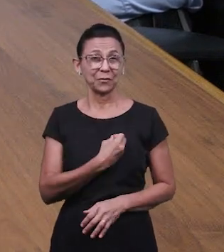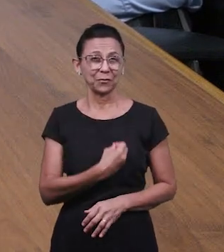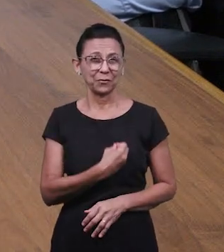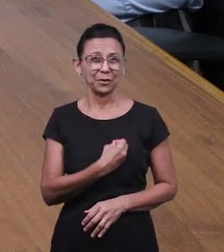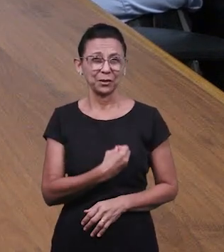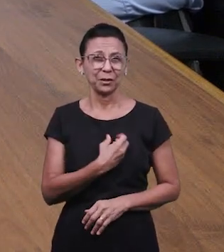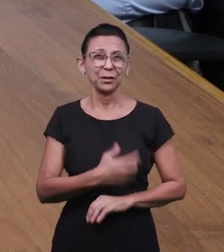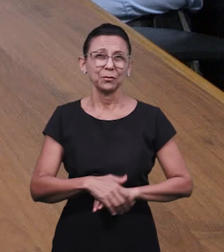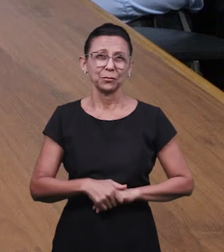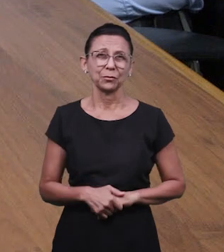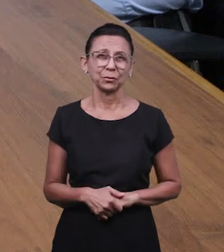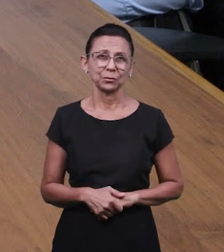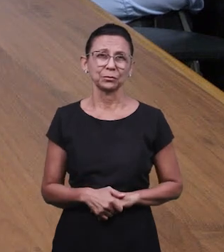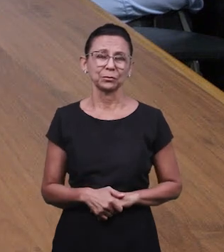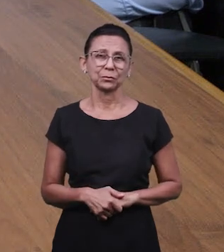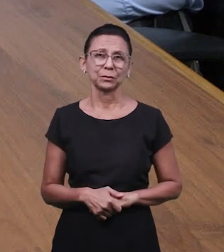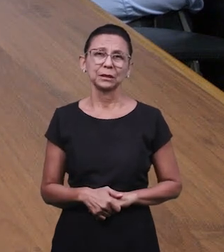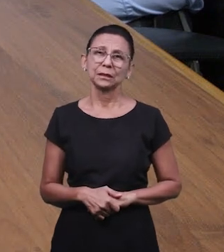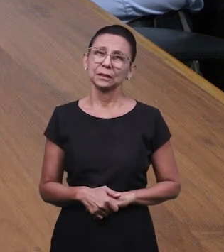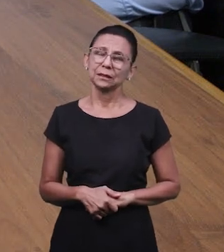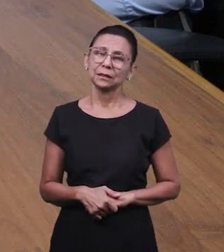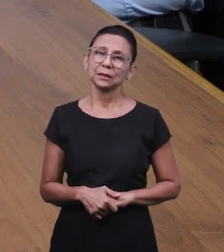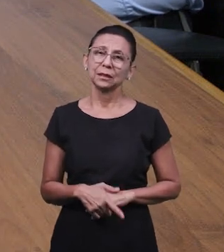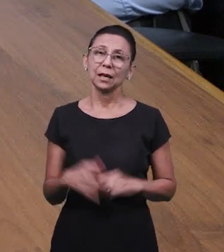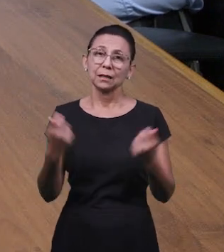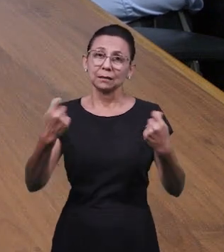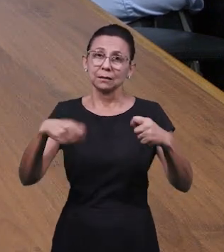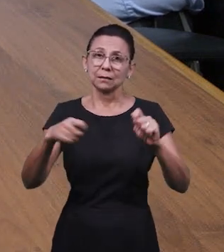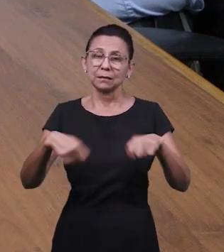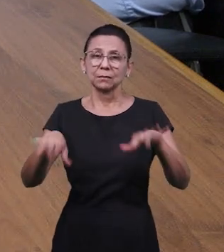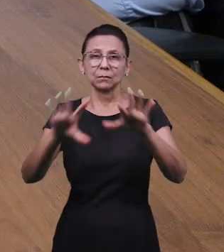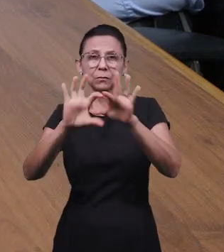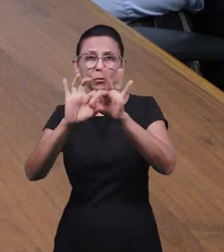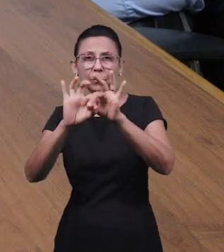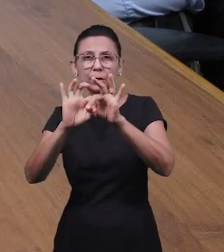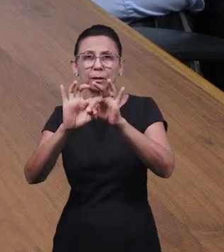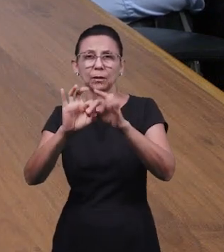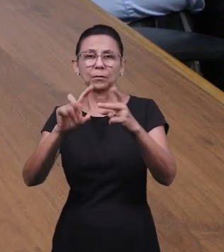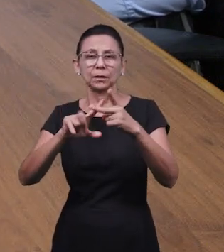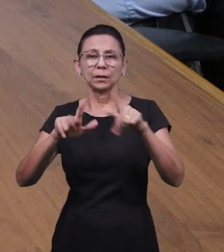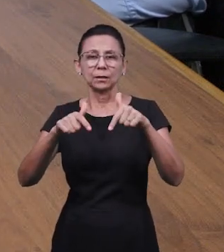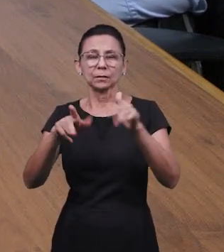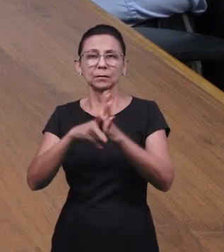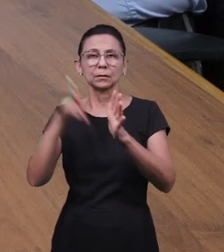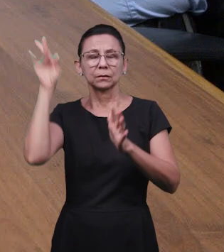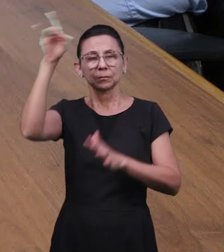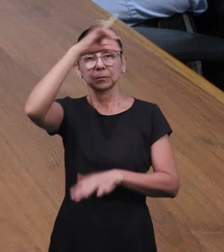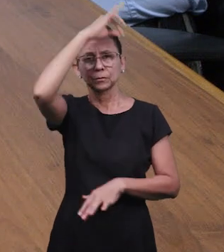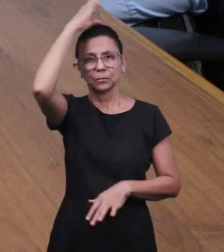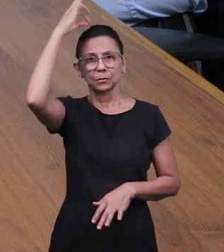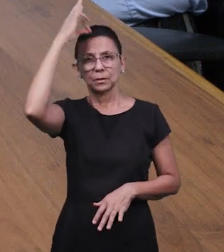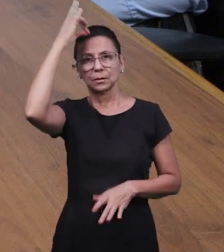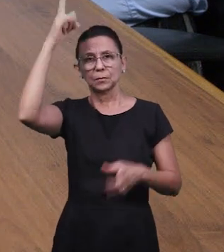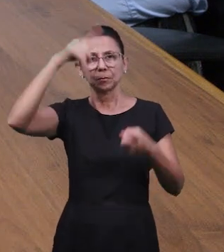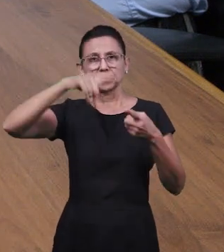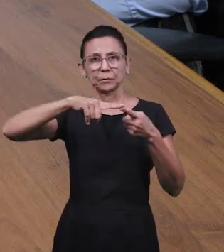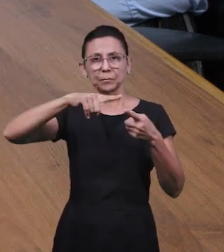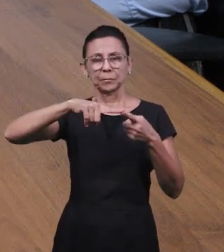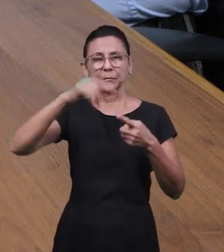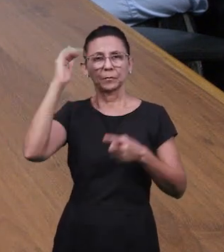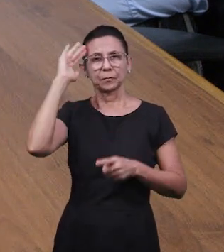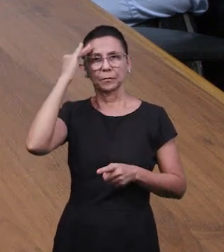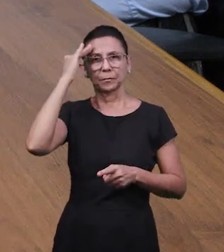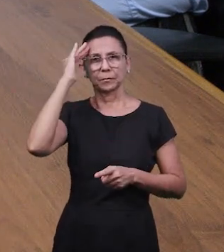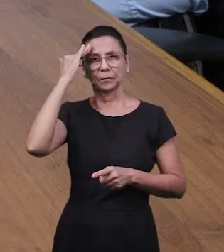ele necessariamente passa por uma operação do Espírito Santo, passa pela comunhão. É isso? Sim. A comunhão,